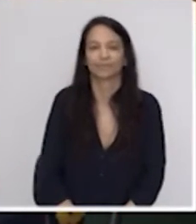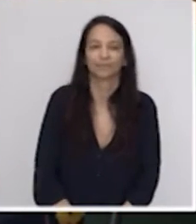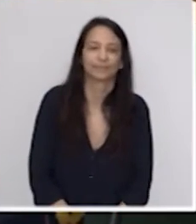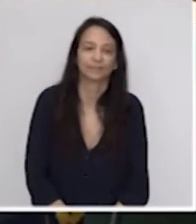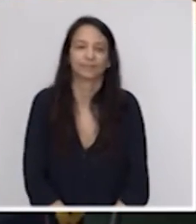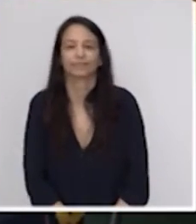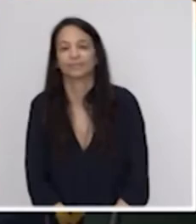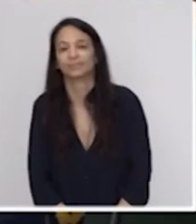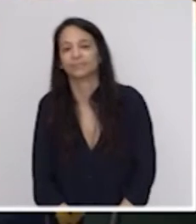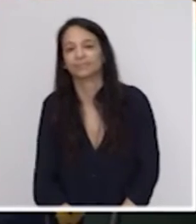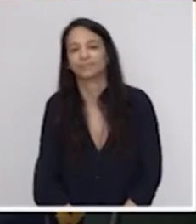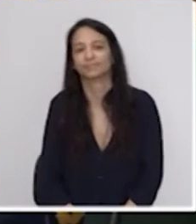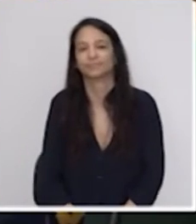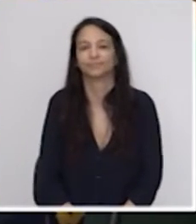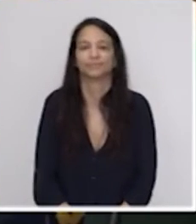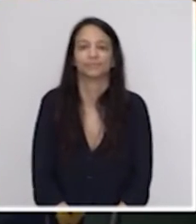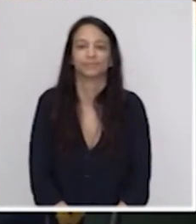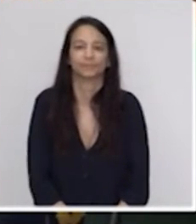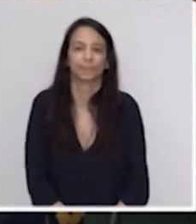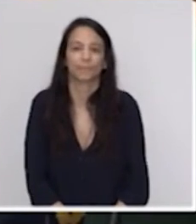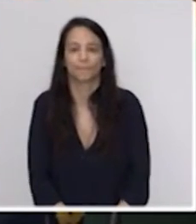ai, ai.